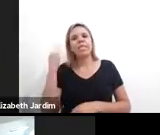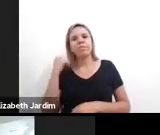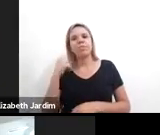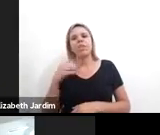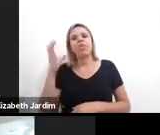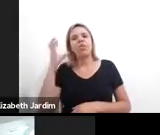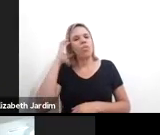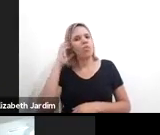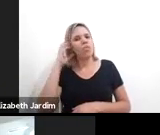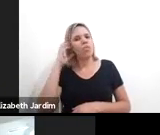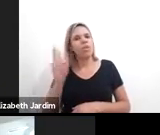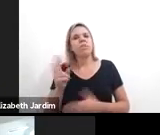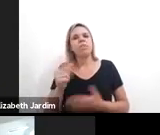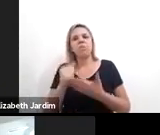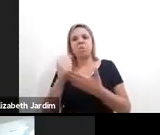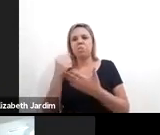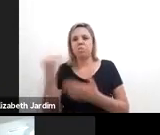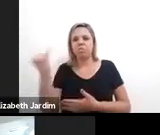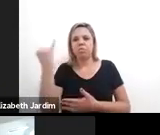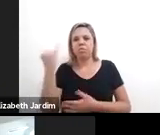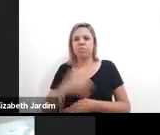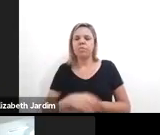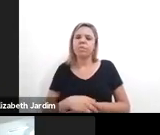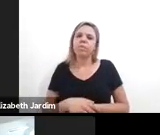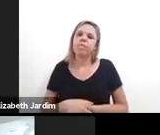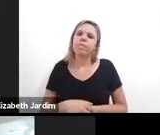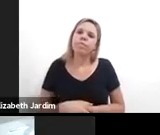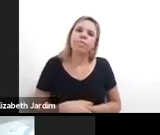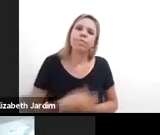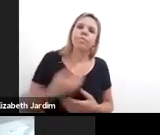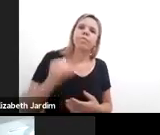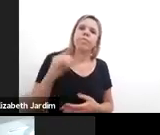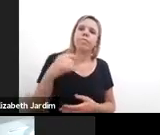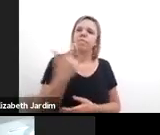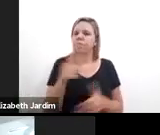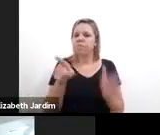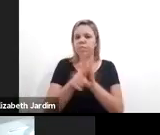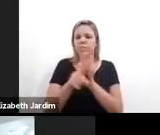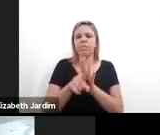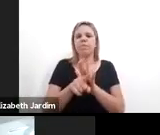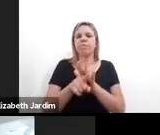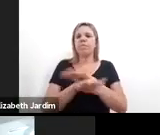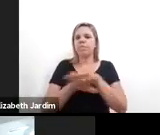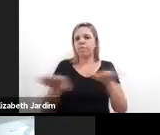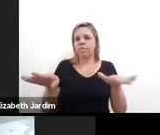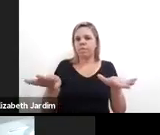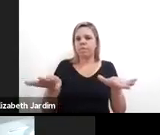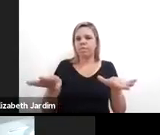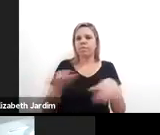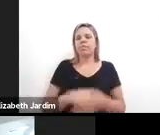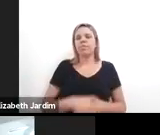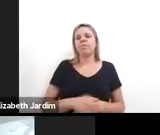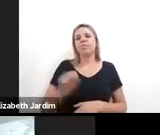tá sendo de extrema importância. E se a gente não tem perguntas, a gente vai encerrar. Sim.